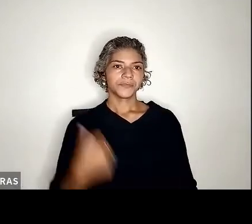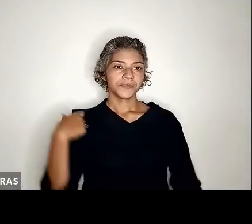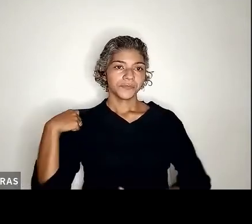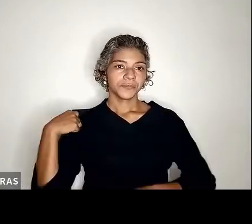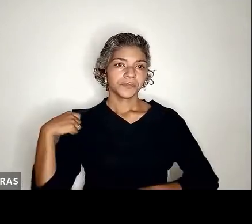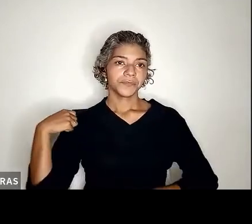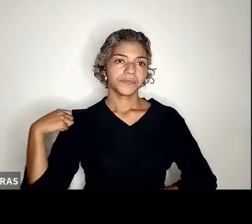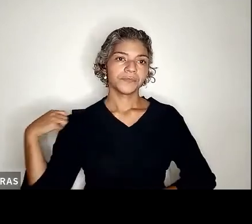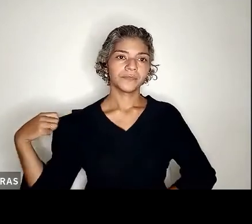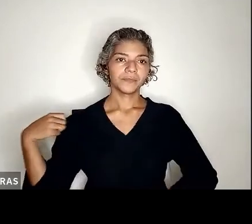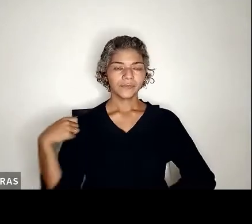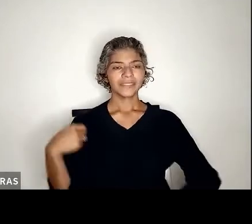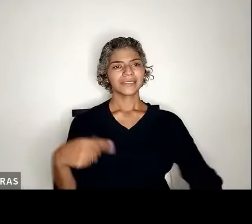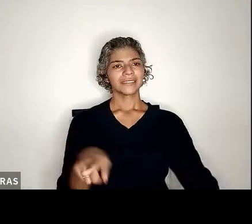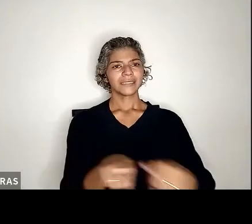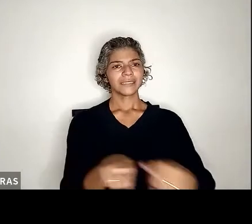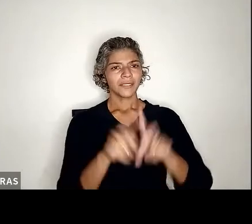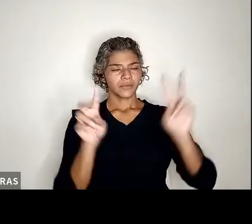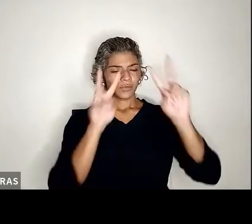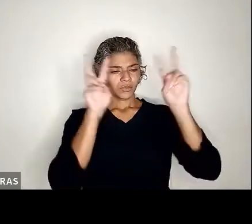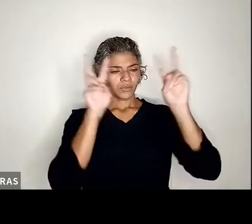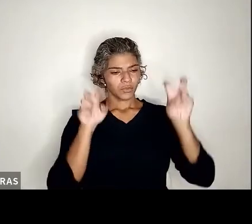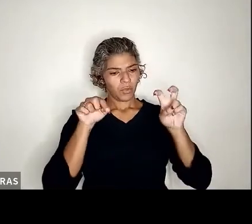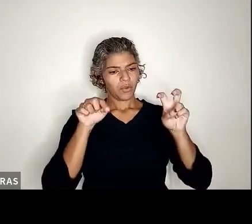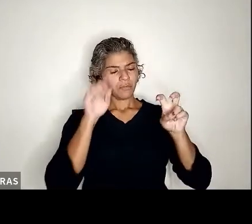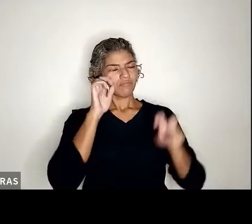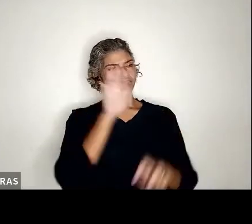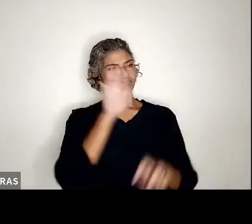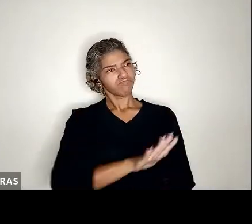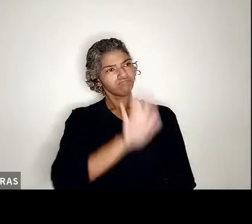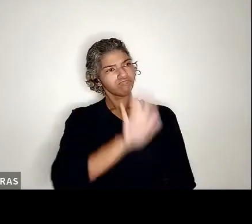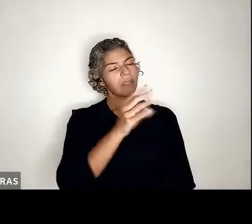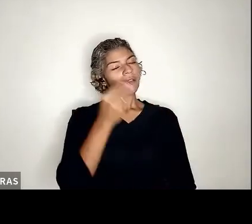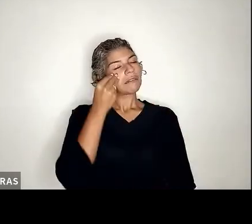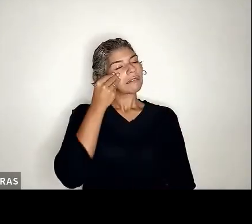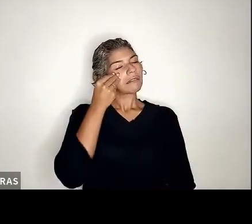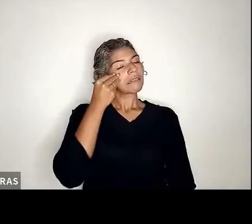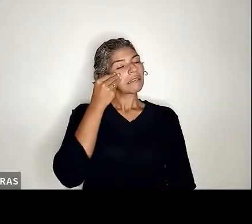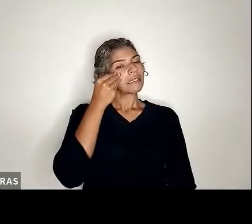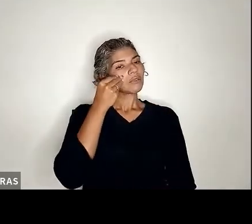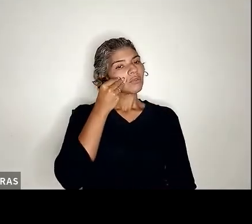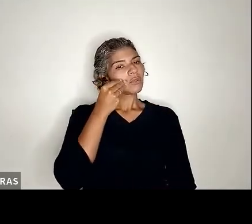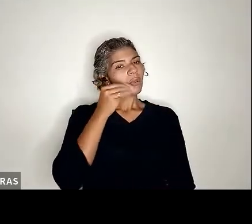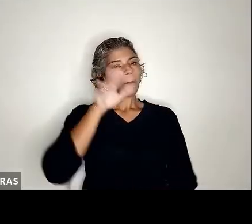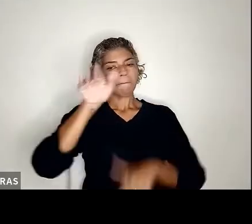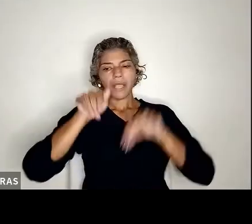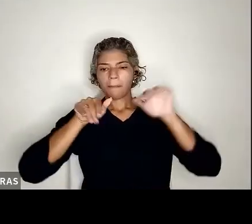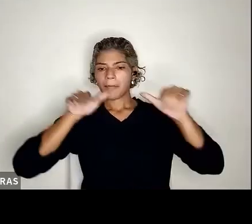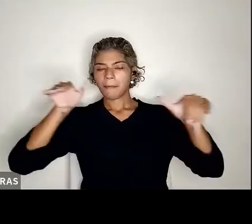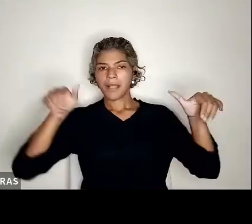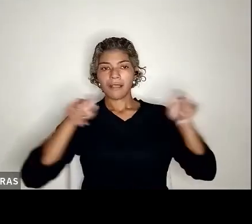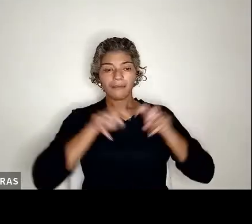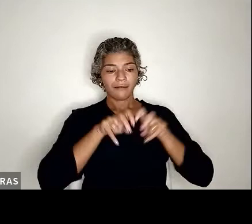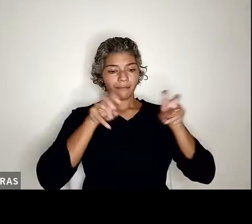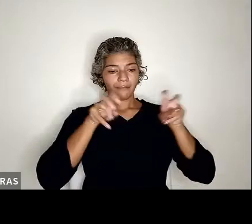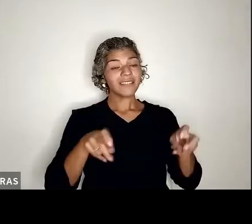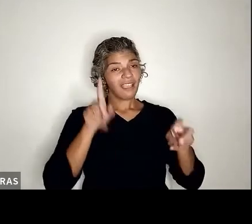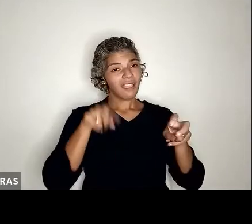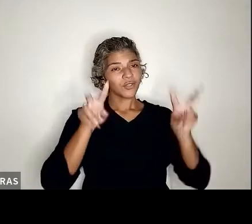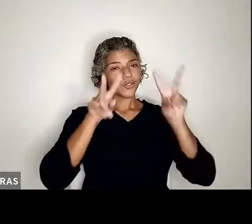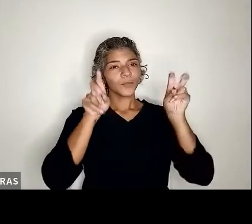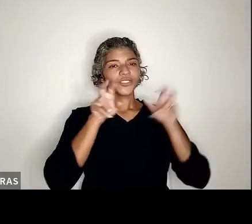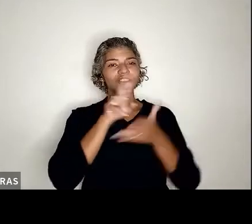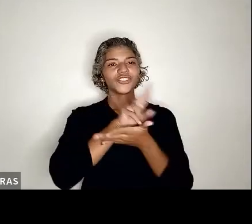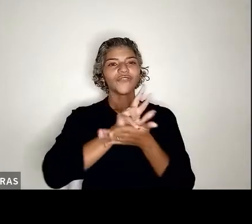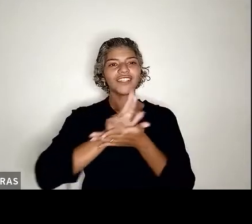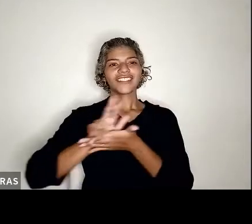contexto que a gente tentou compor uma mesa cuja centralidade fosse realmente a diversidade.